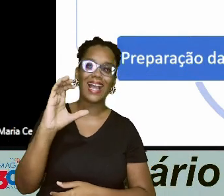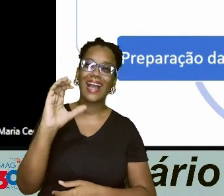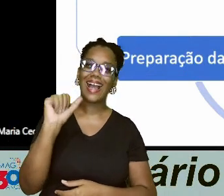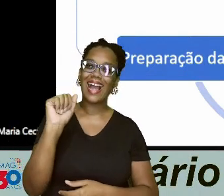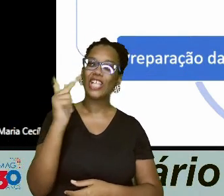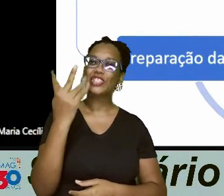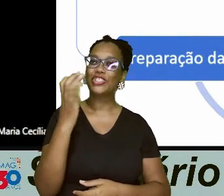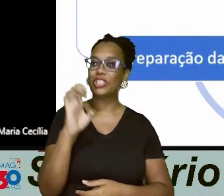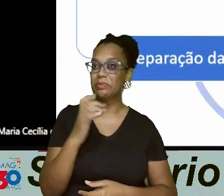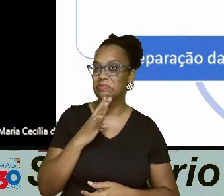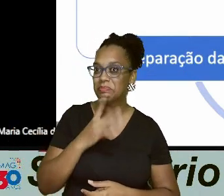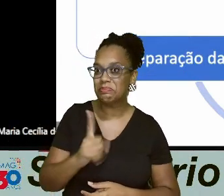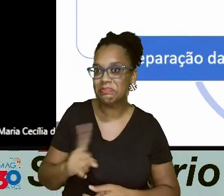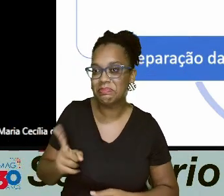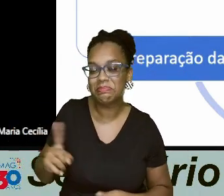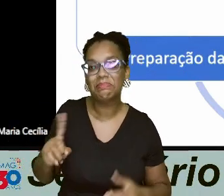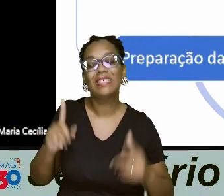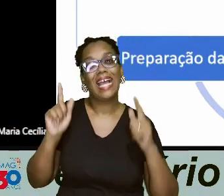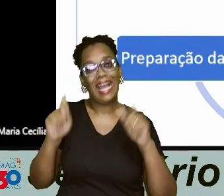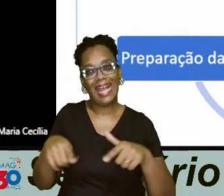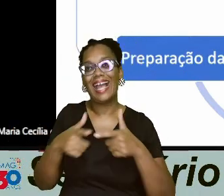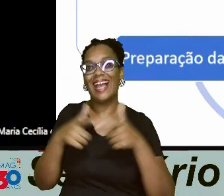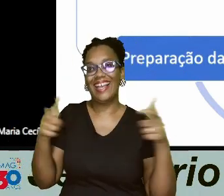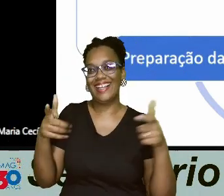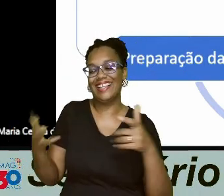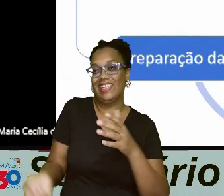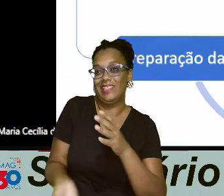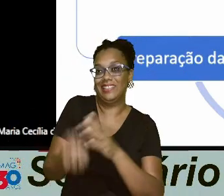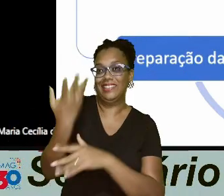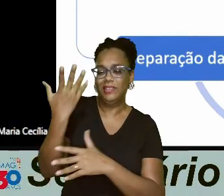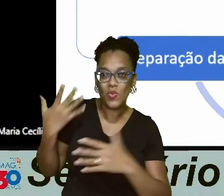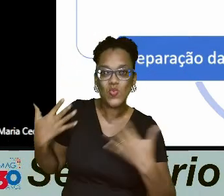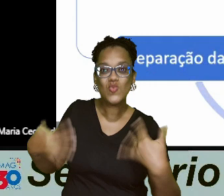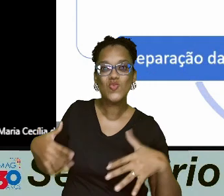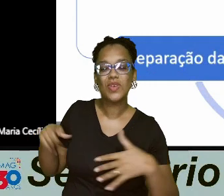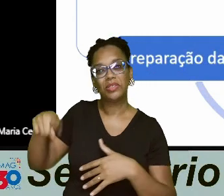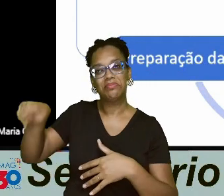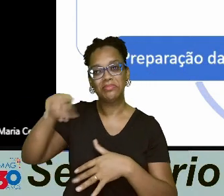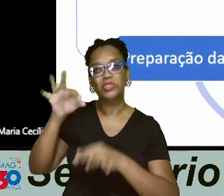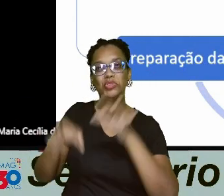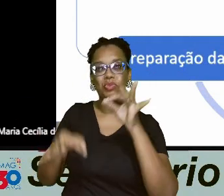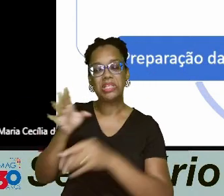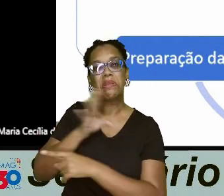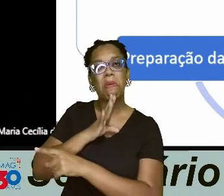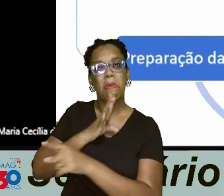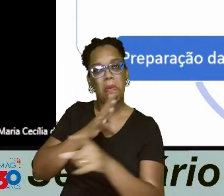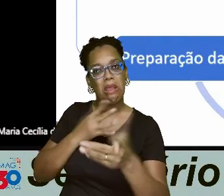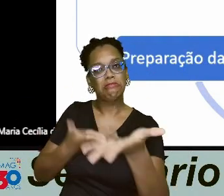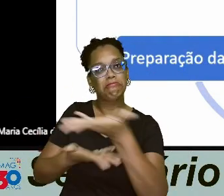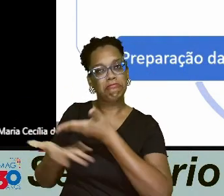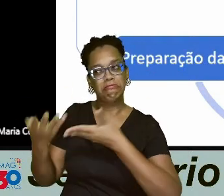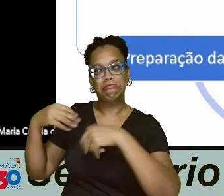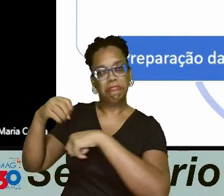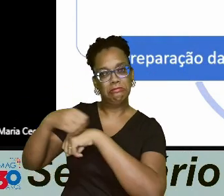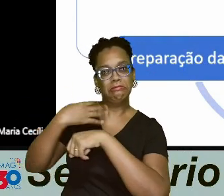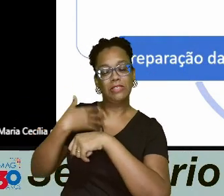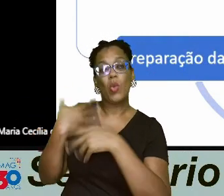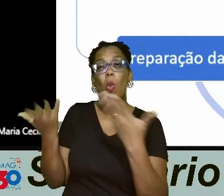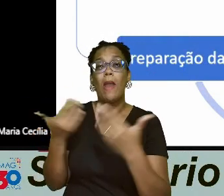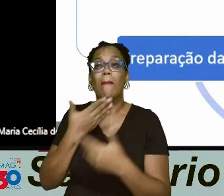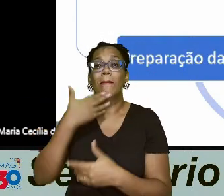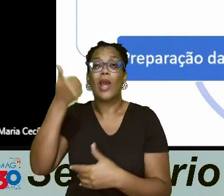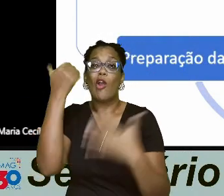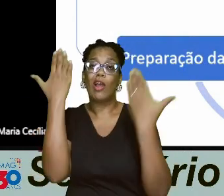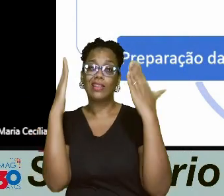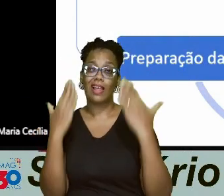e o judiciário, ou seja, ninguém melhor do que os juízes e quem está dentro da estrutura do judiciário para saber quais os melhores dados a serem